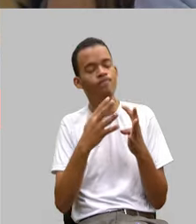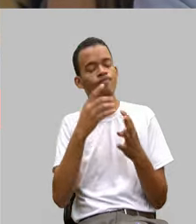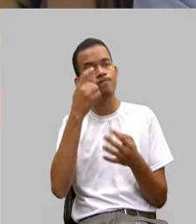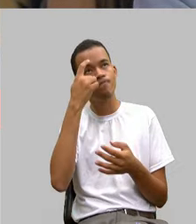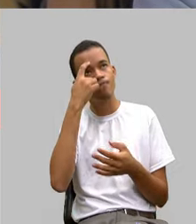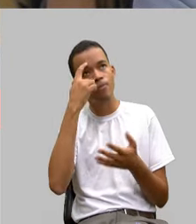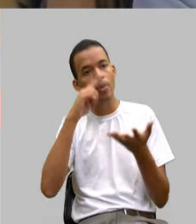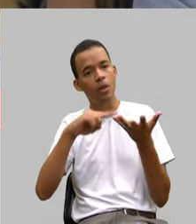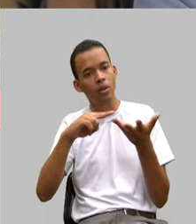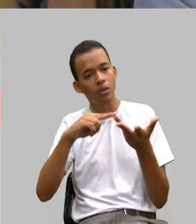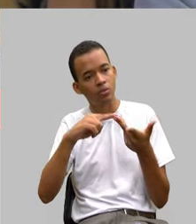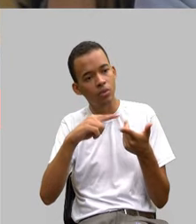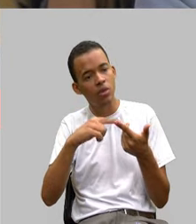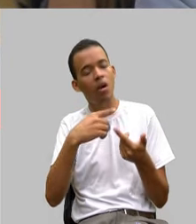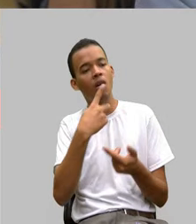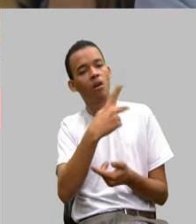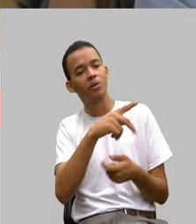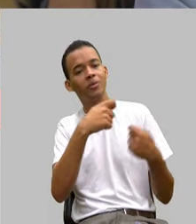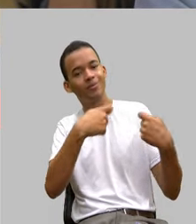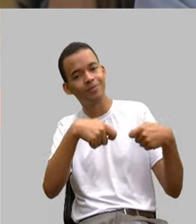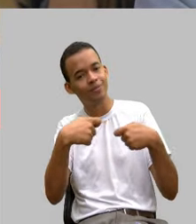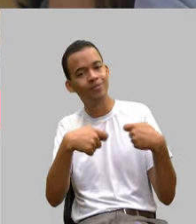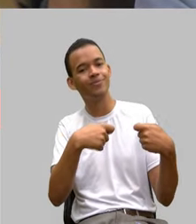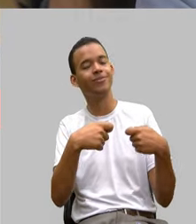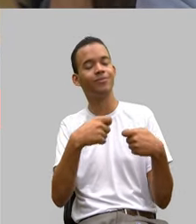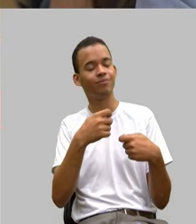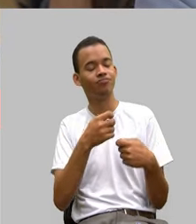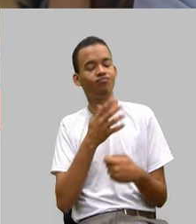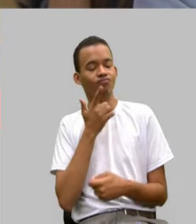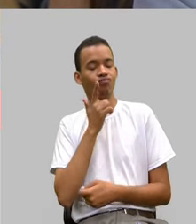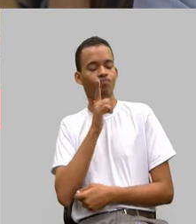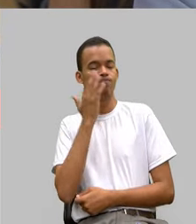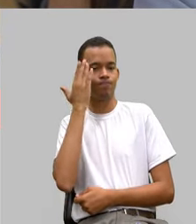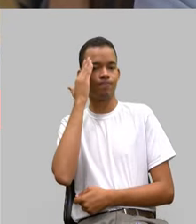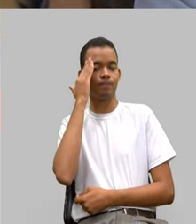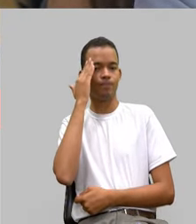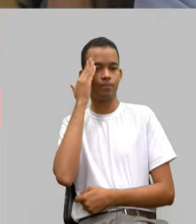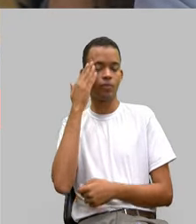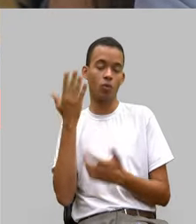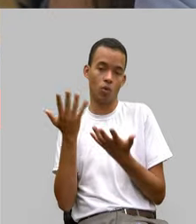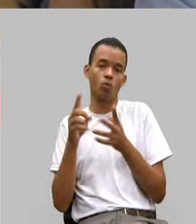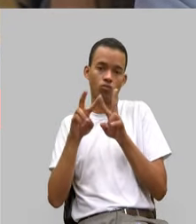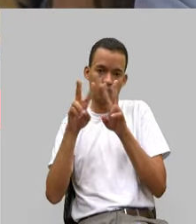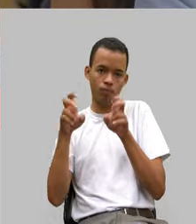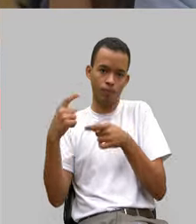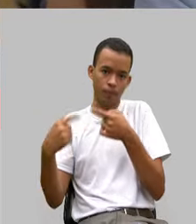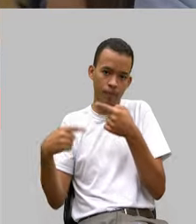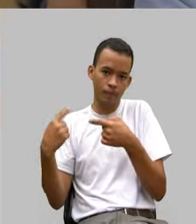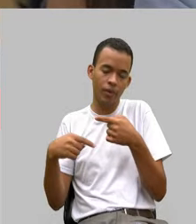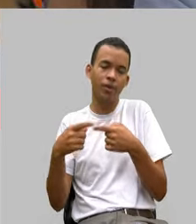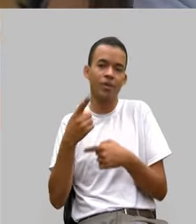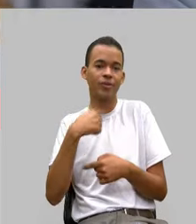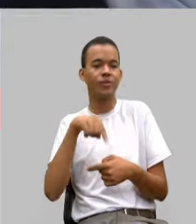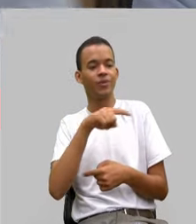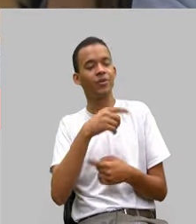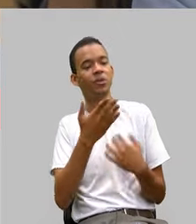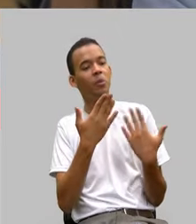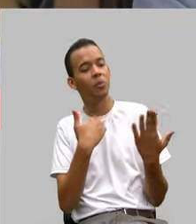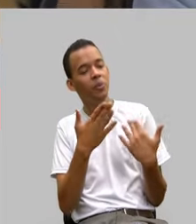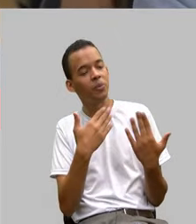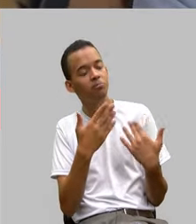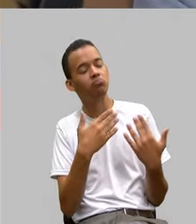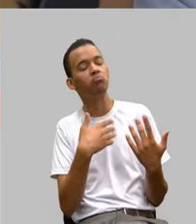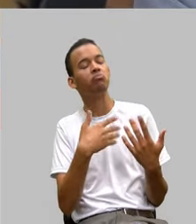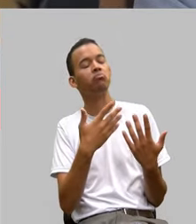pauta que é o que nós vamos debater aqui hoje E aí do da conversa e da escuta Por que que a gente não faz um debate